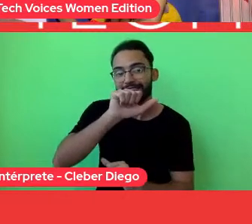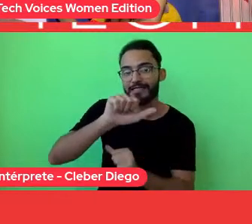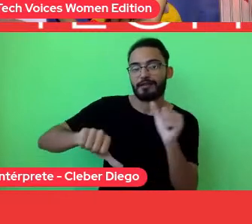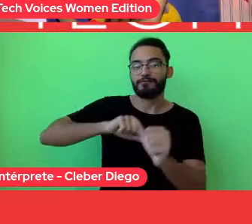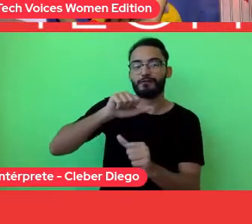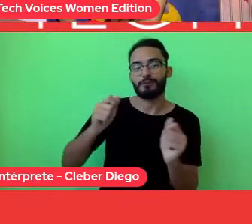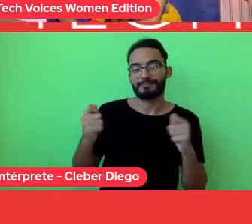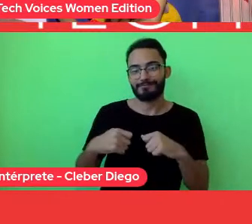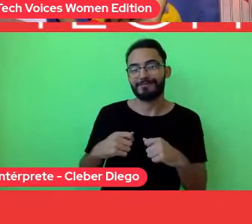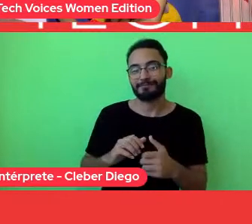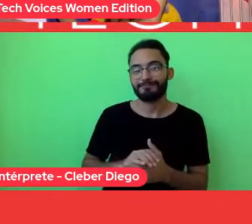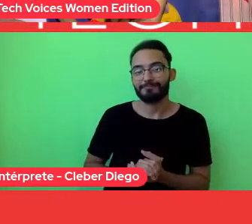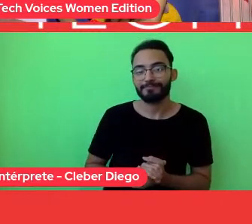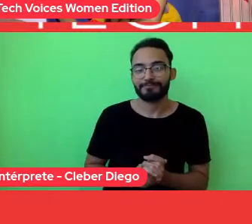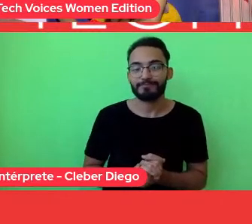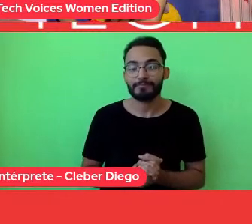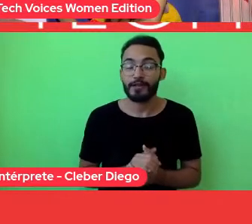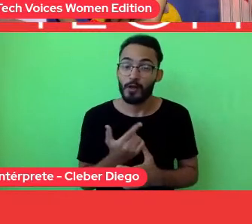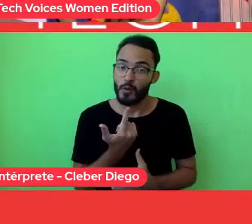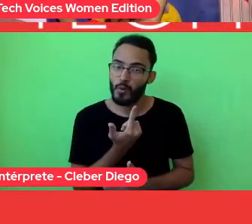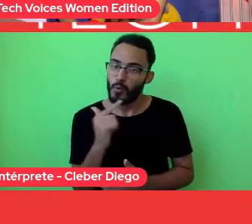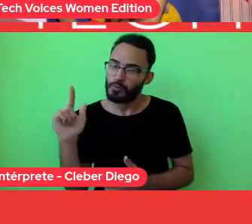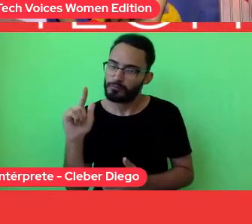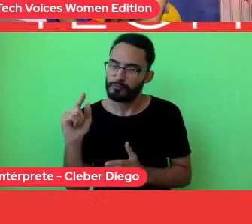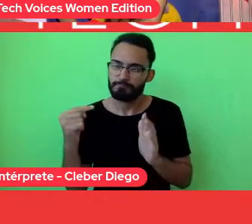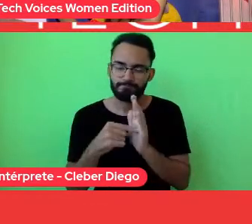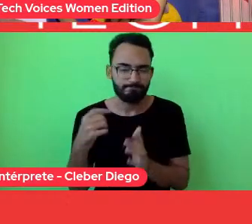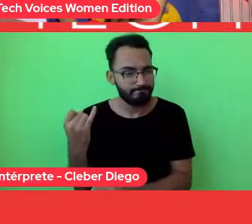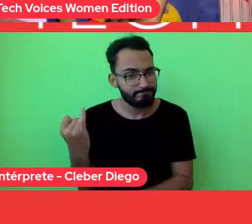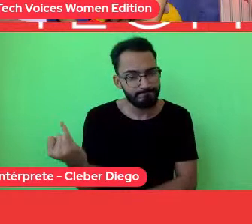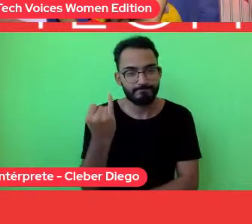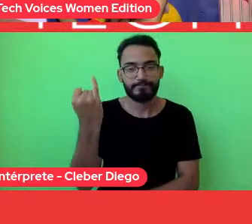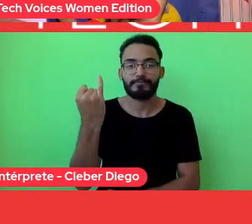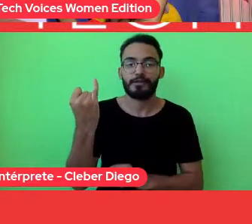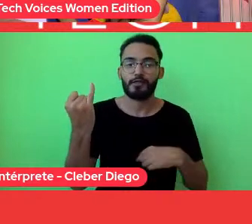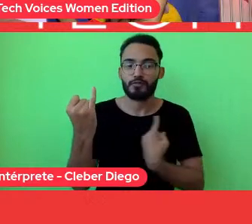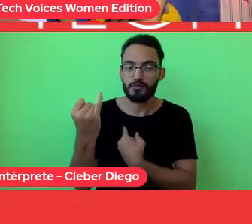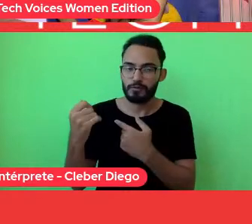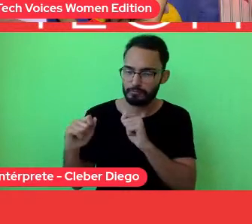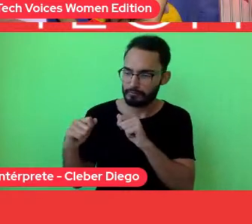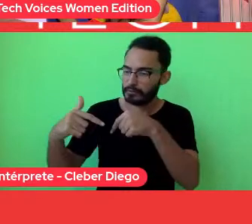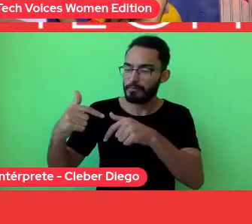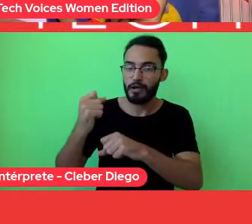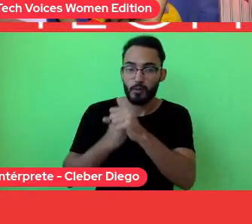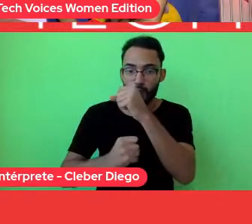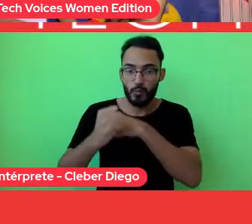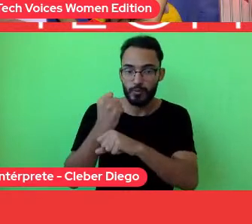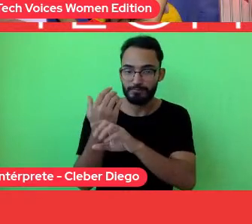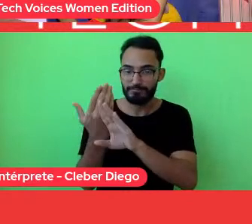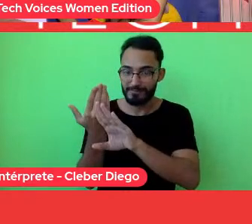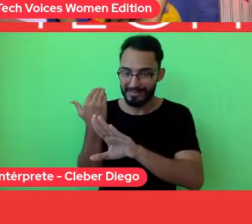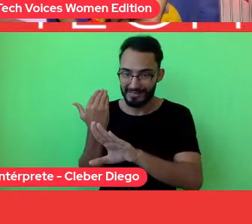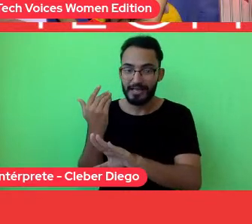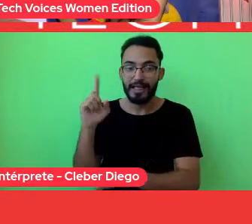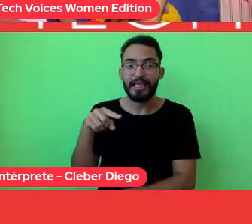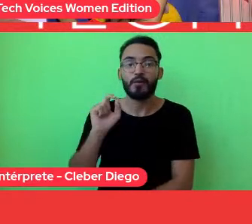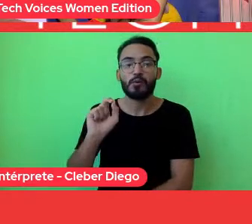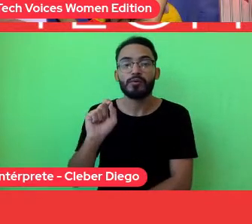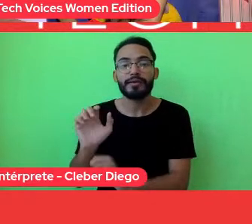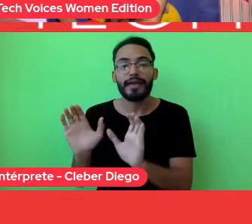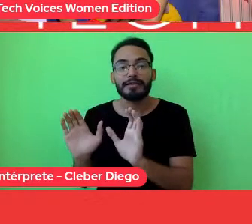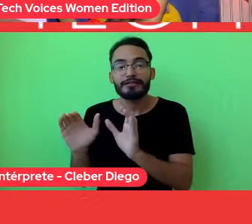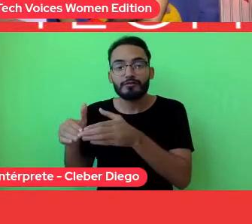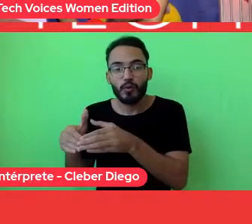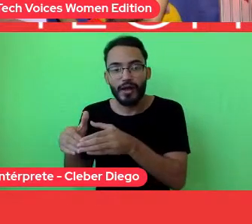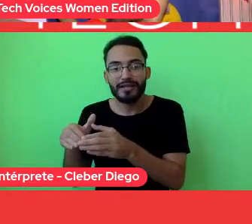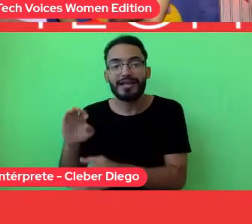né? Outro ponto também que a gente trabalhou muito no último ano foi através de uma squad de talent inclusion, né? Então, qual